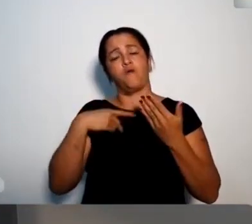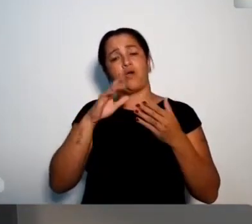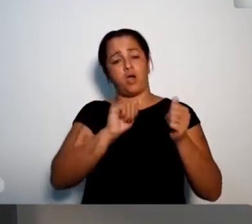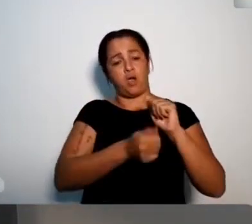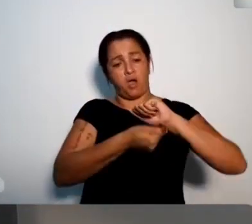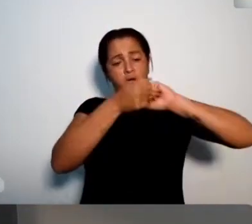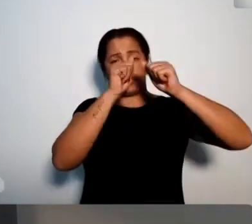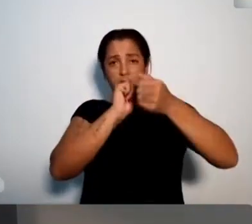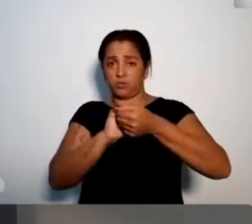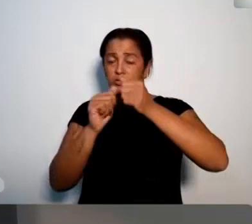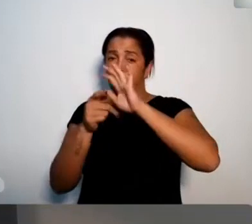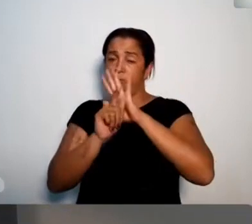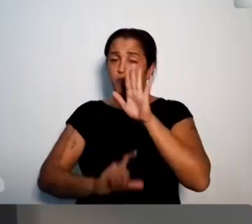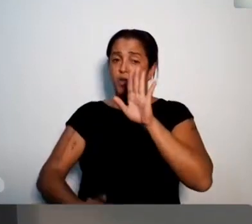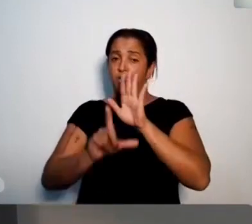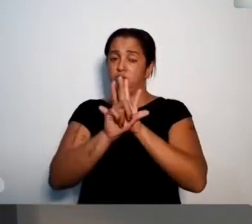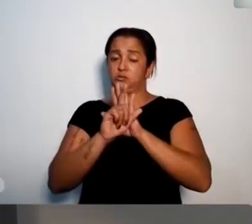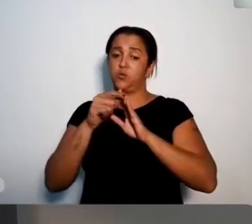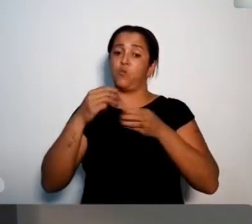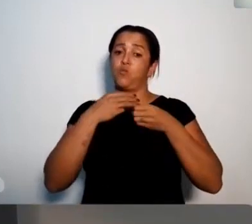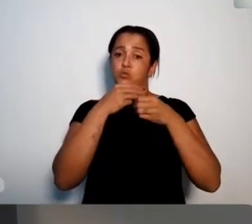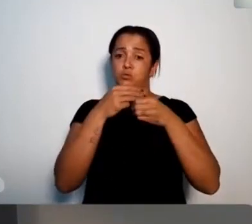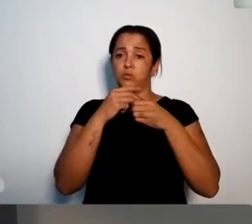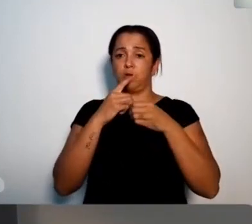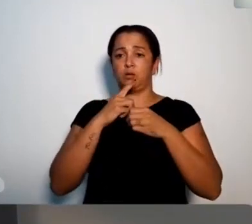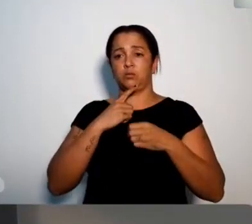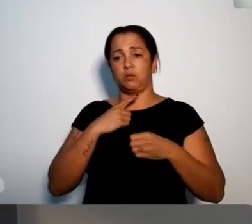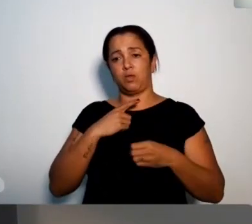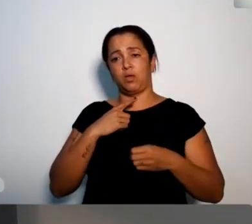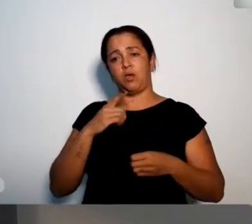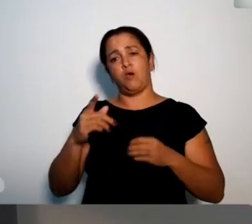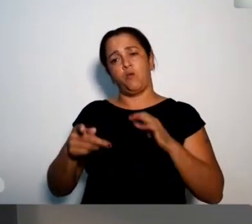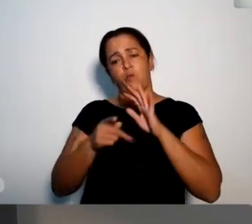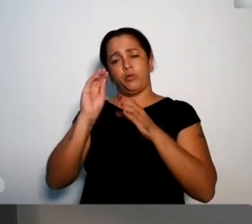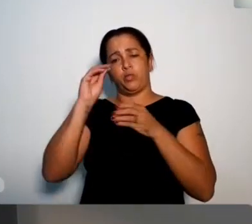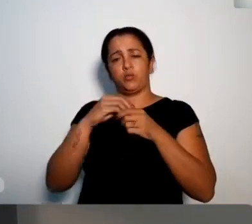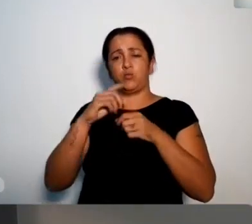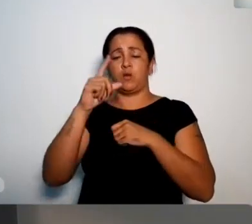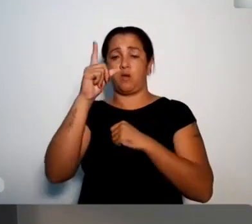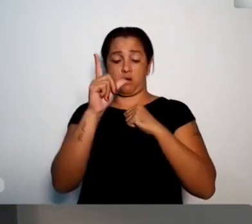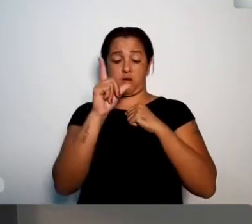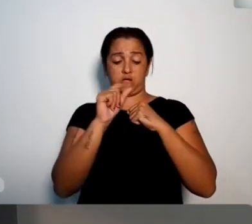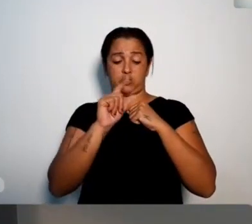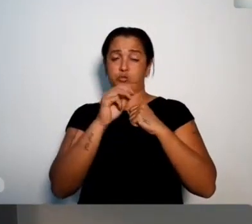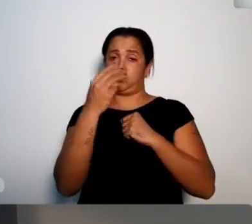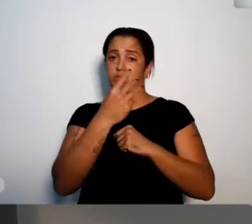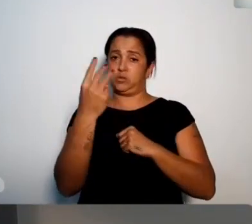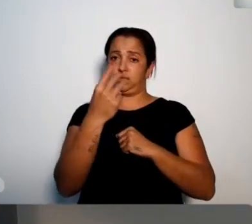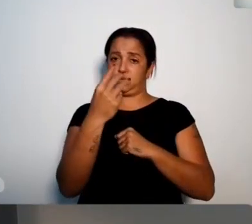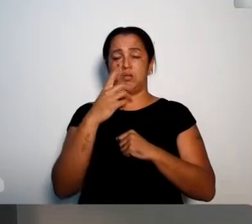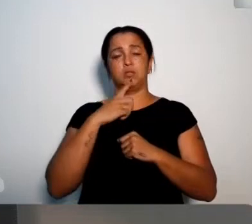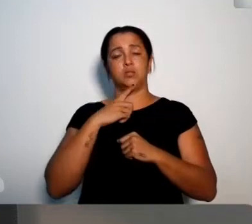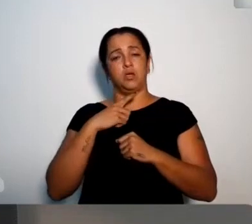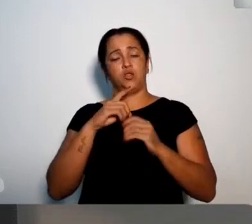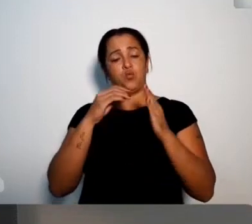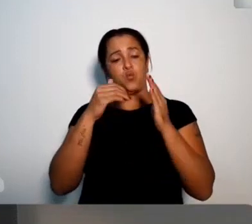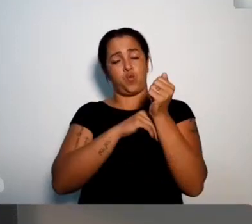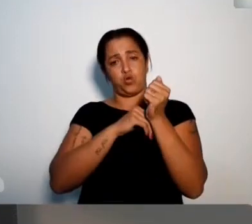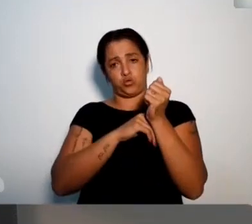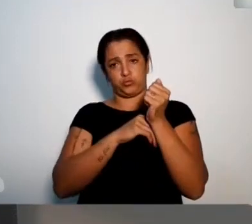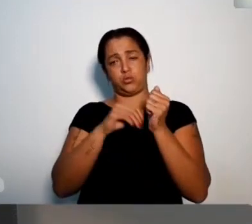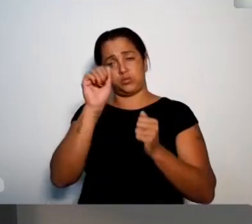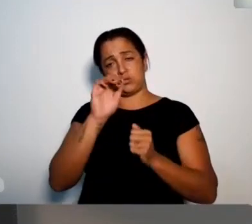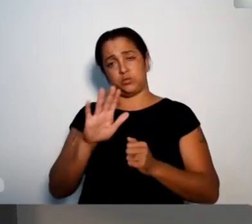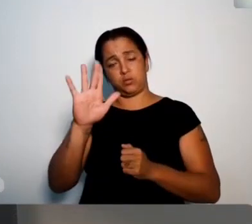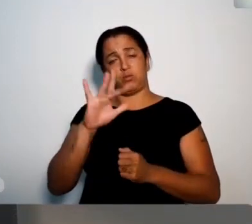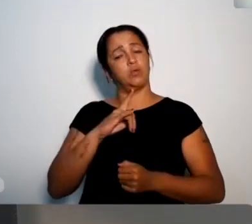legislação municipal, àquilo que está contido no artigo 33 do Código Tributário Nacional. Essa